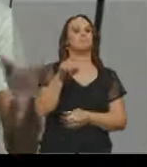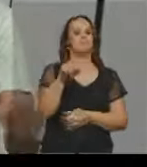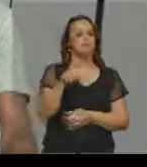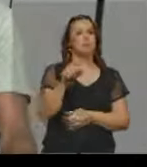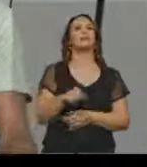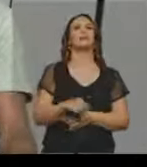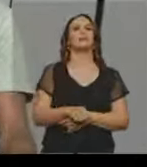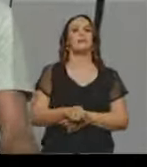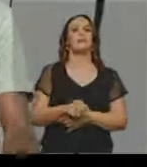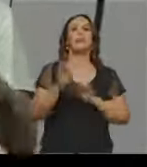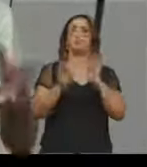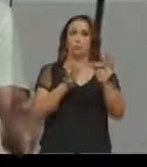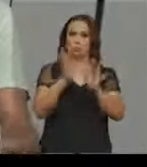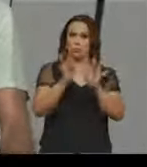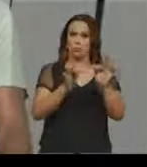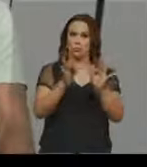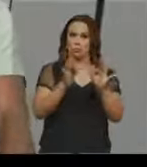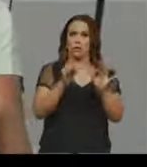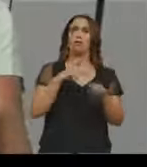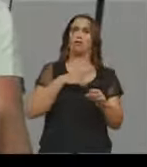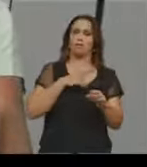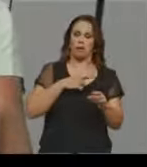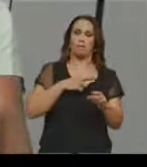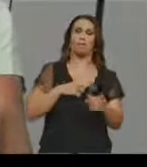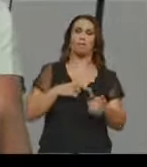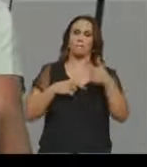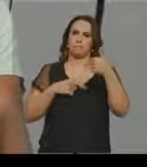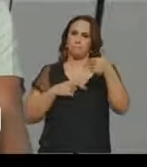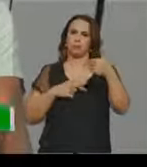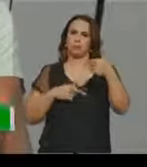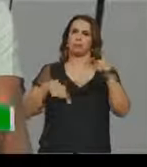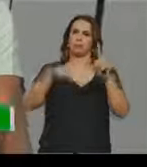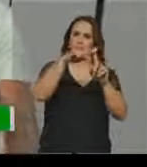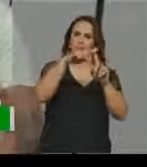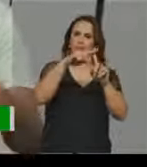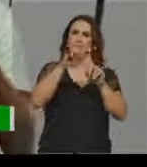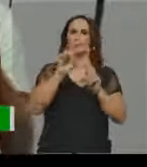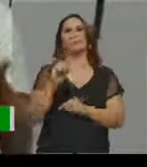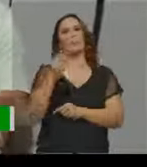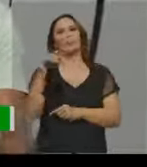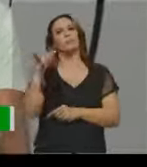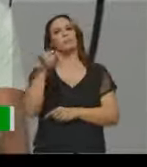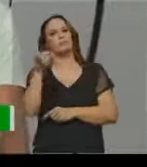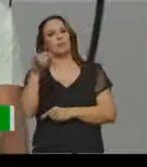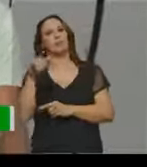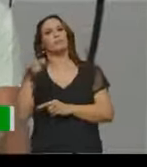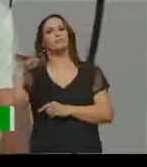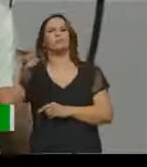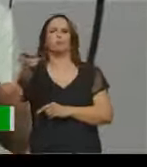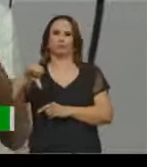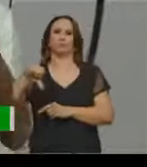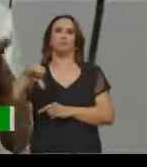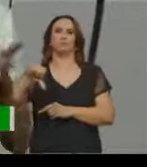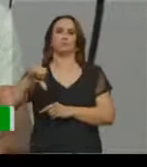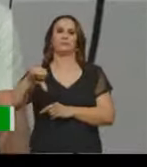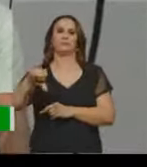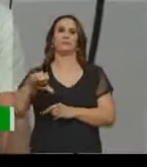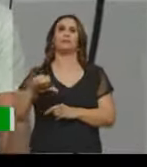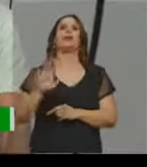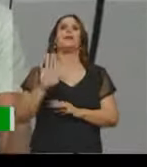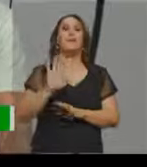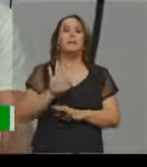pontos negativos e a gente busca um equilíbrio desses pontos, né? E na agricultura especificamente, nós temos grandes